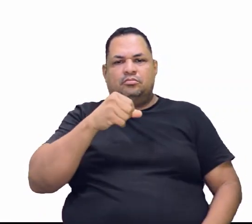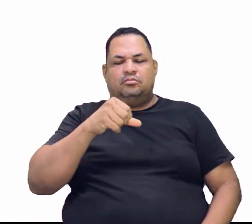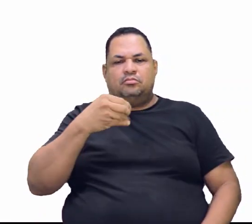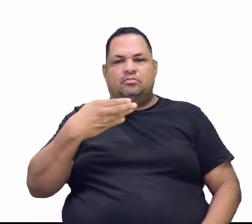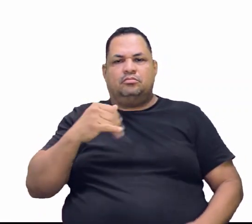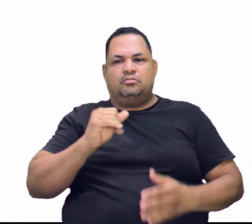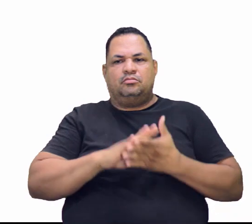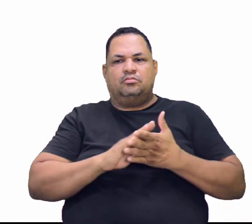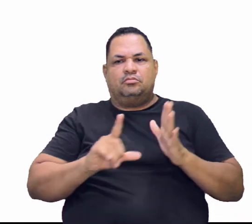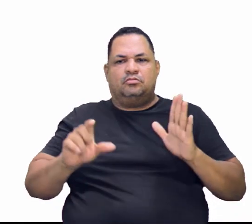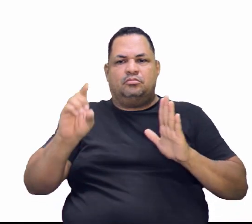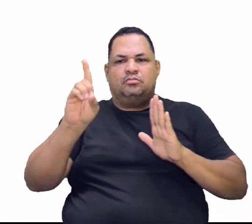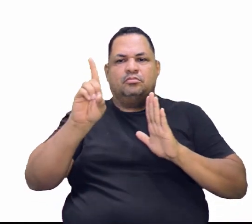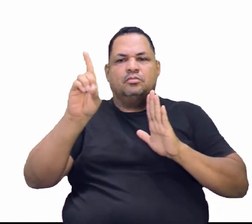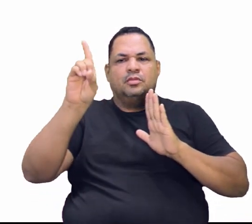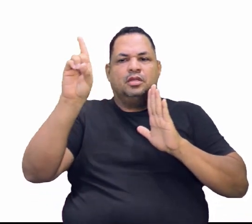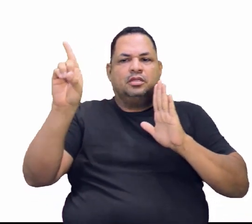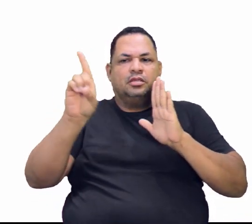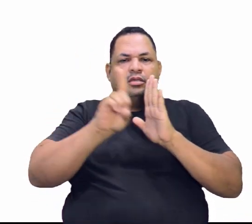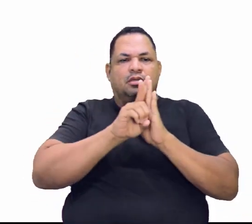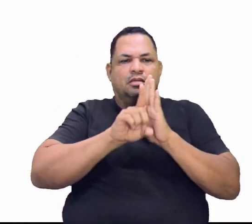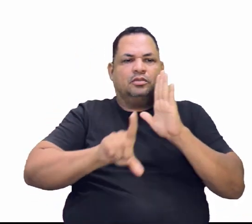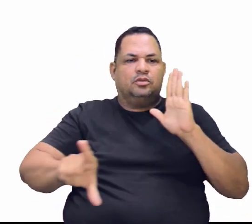43, através do Decreto-Lei